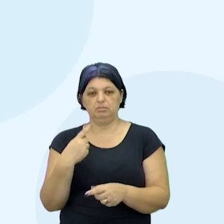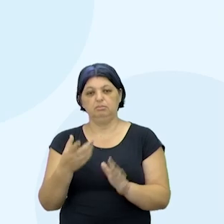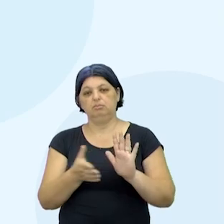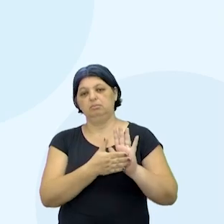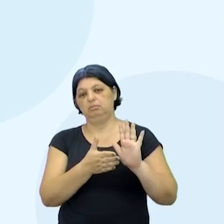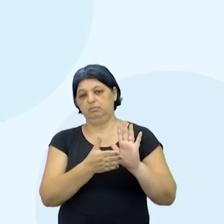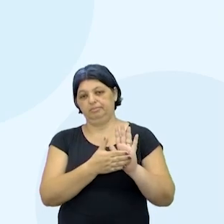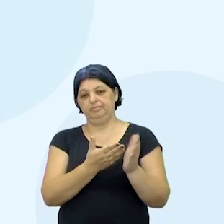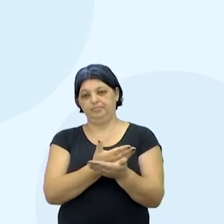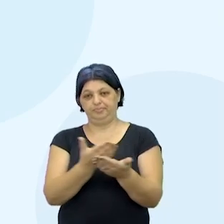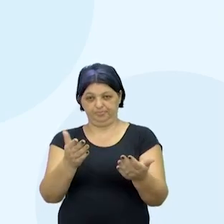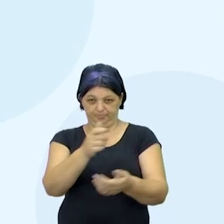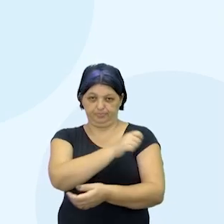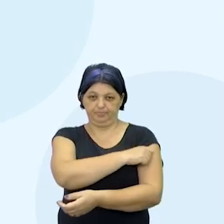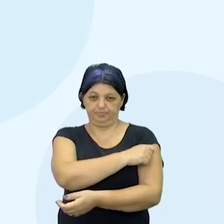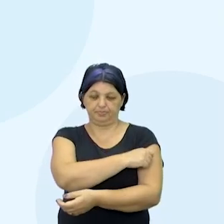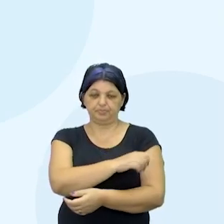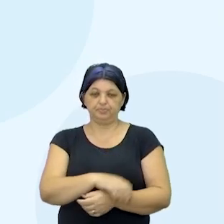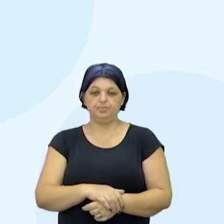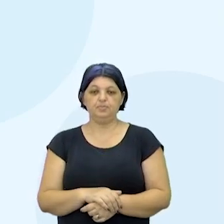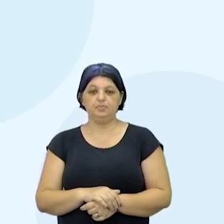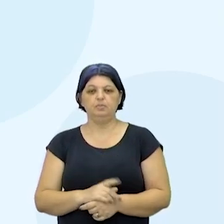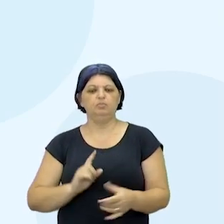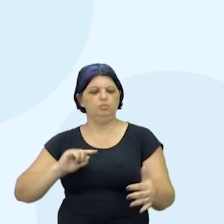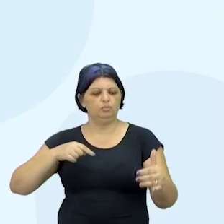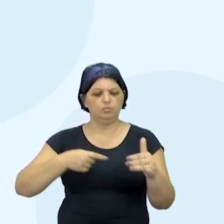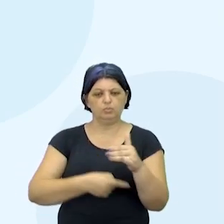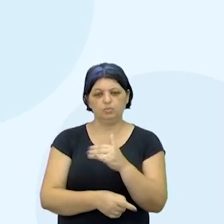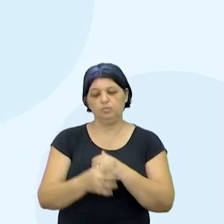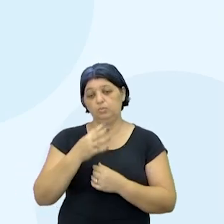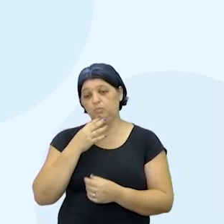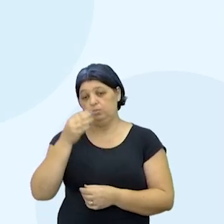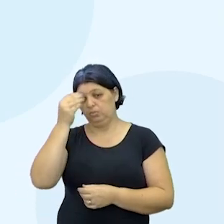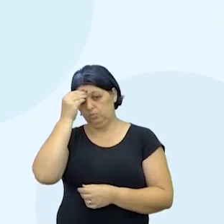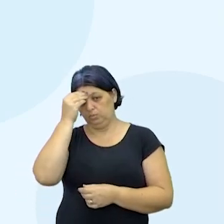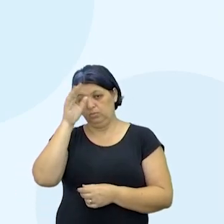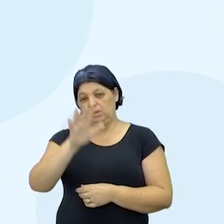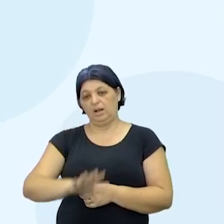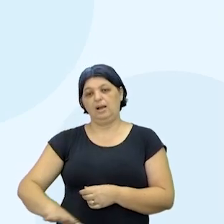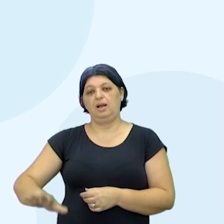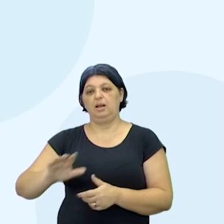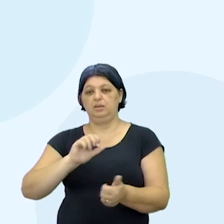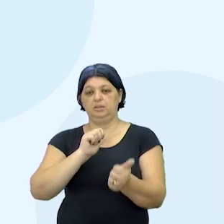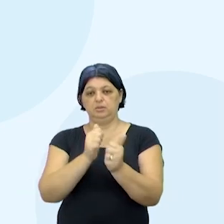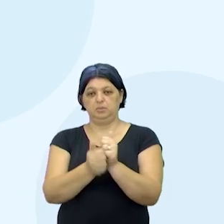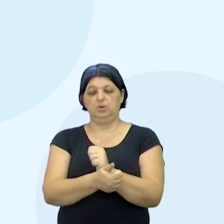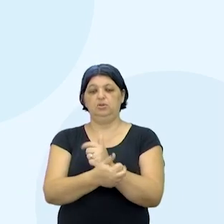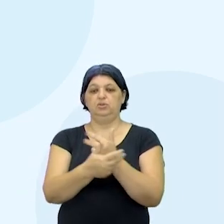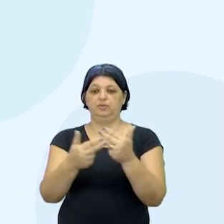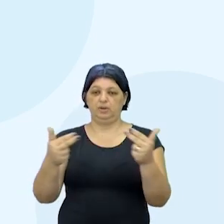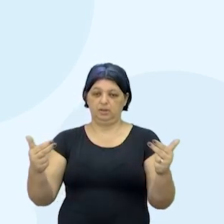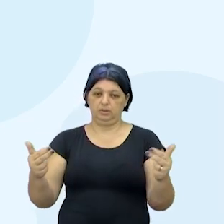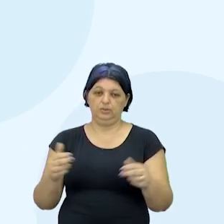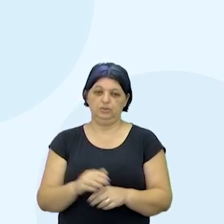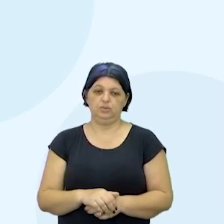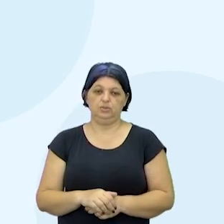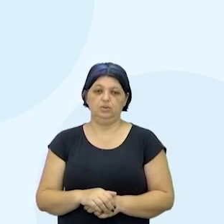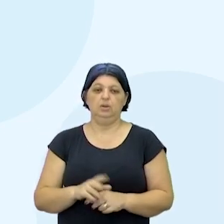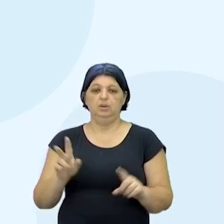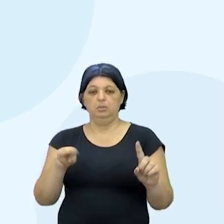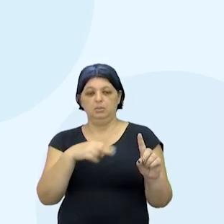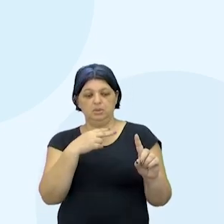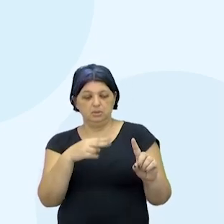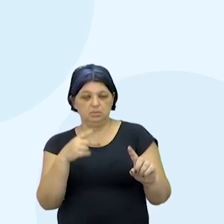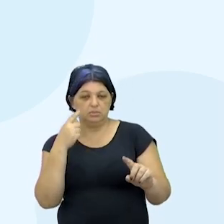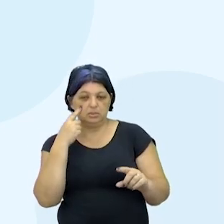são vocês, que aprofundem seus conhecimentos sobre o universo esportivo, na perspectiva da